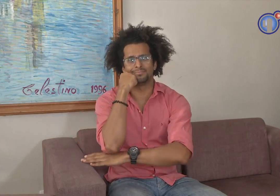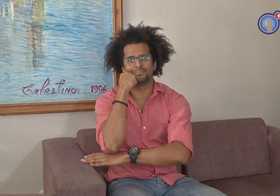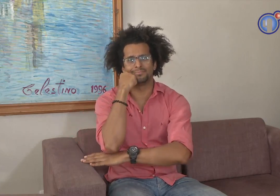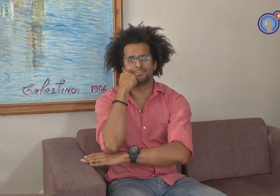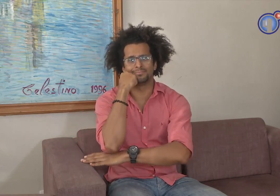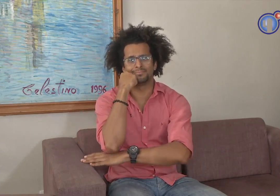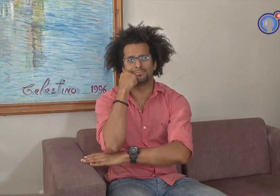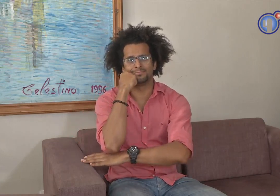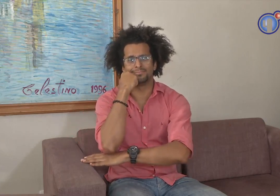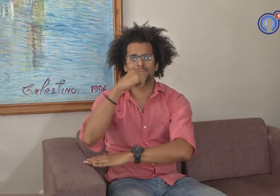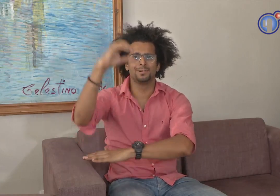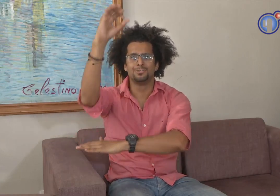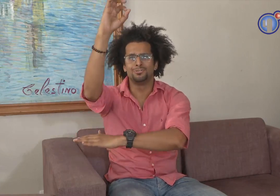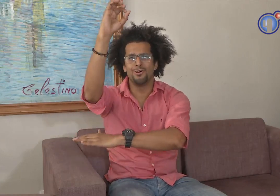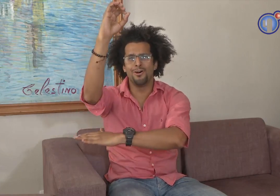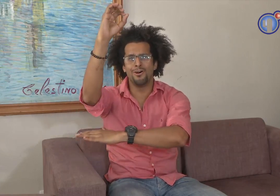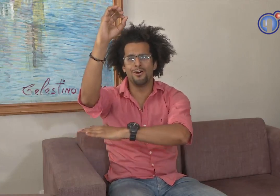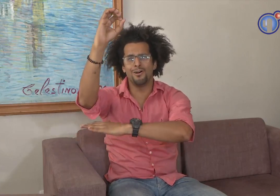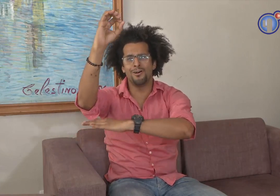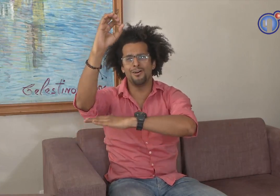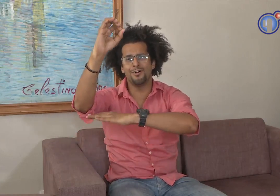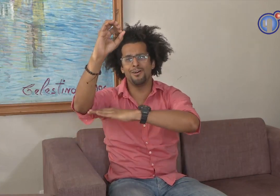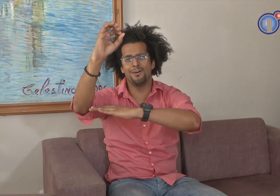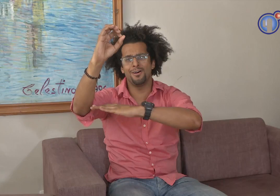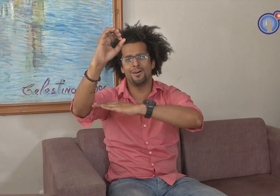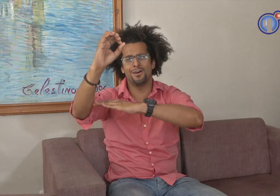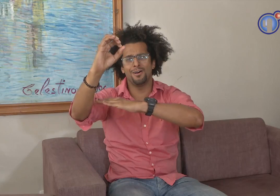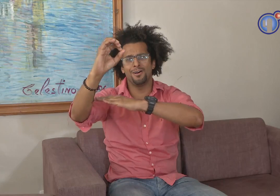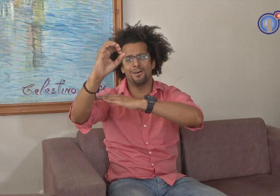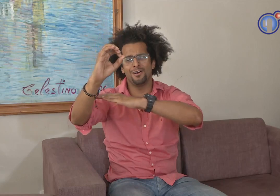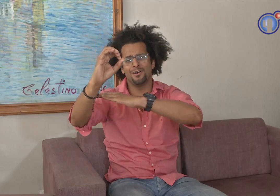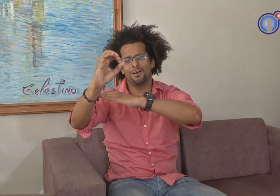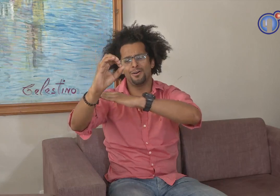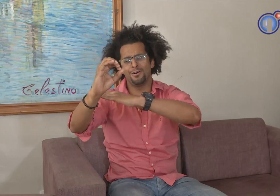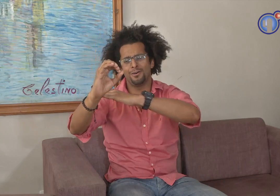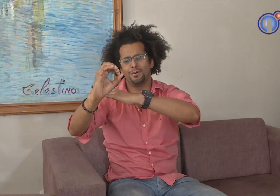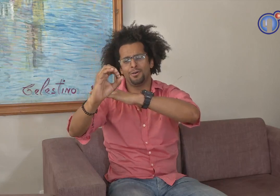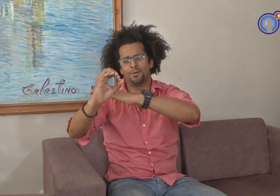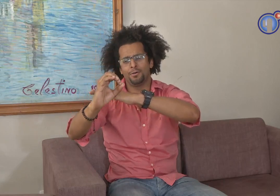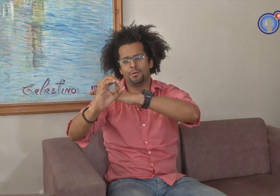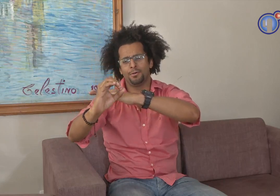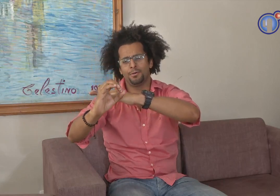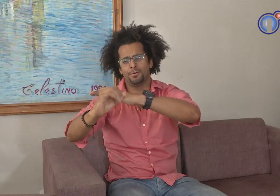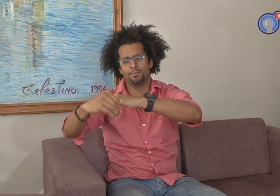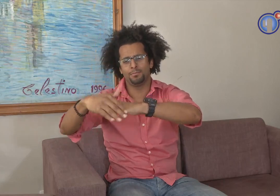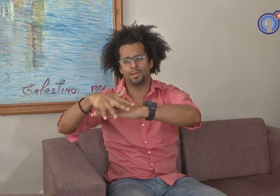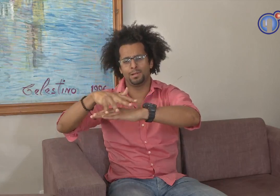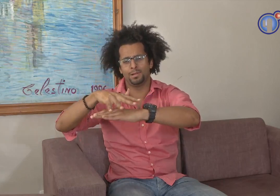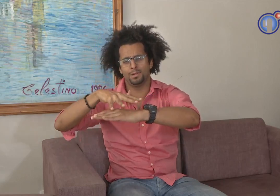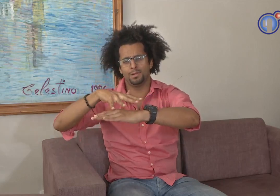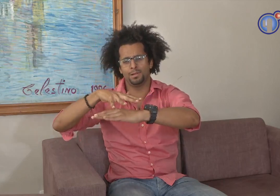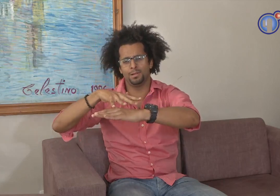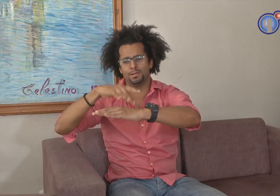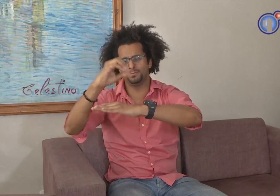Eu sento em frente a ele e fico olhando o pôr do sol. O pôr do sol tão lindo.